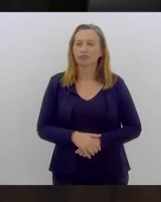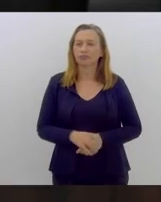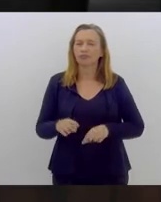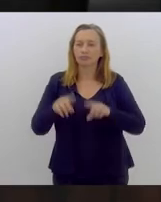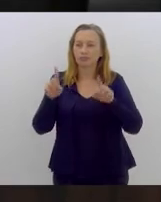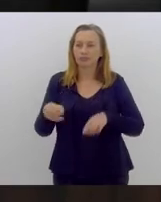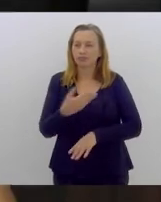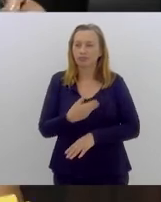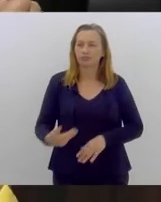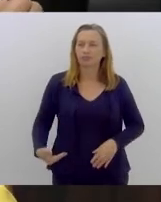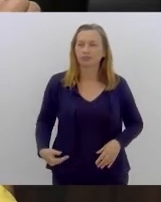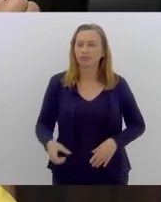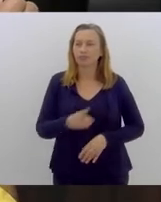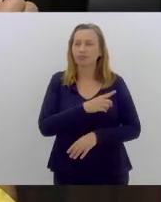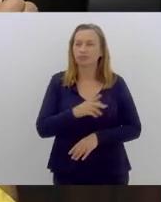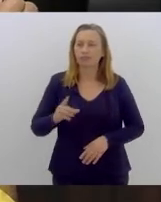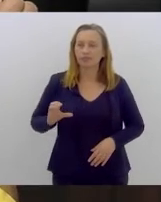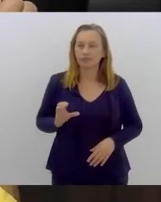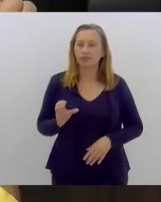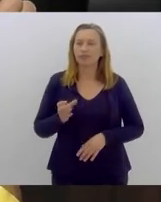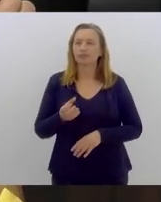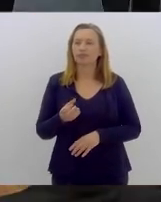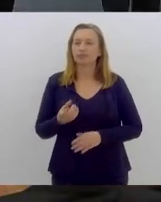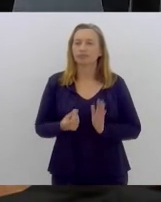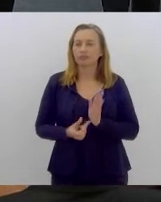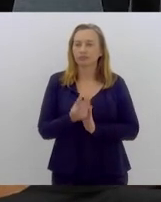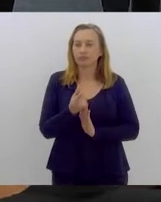servidores públicos, defesa civil e orçamento.